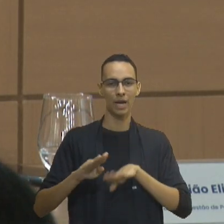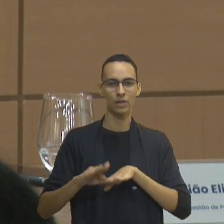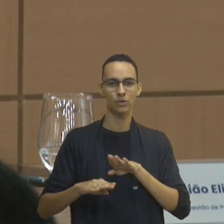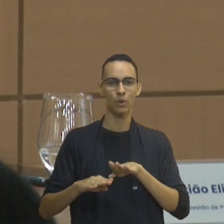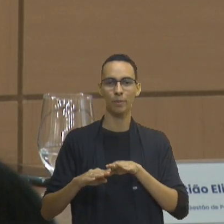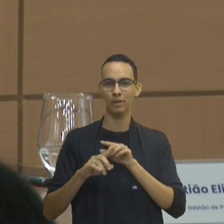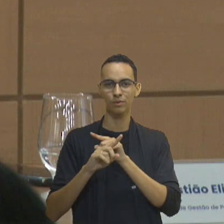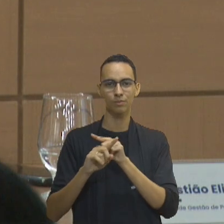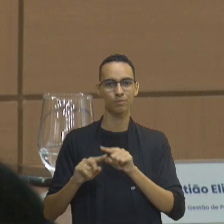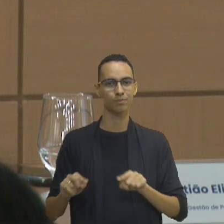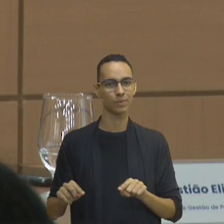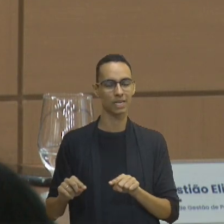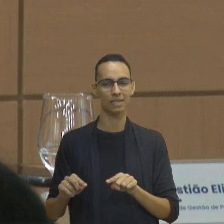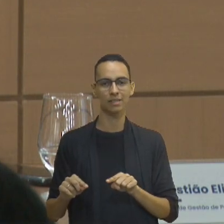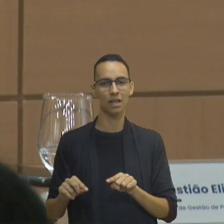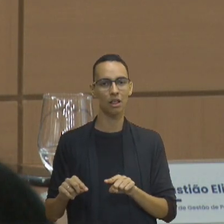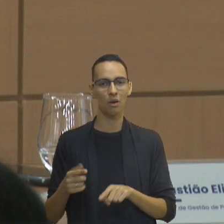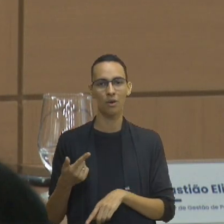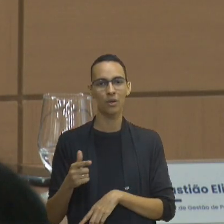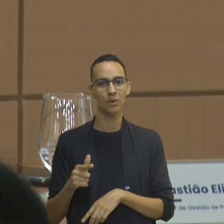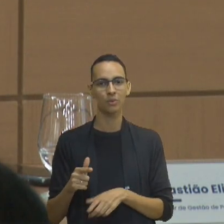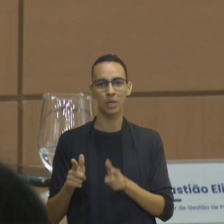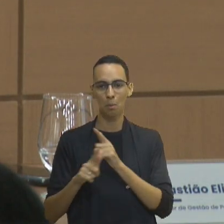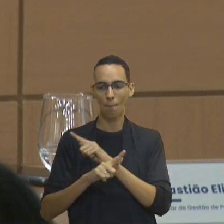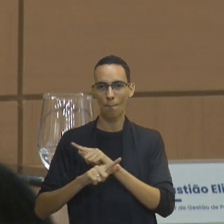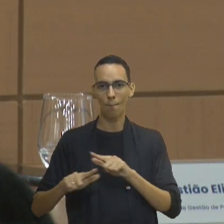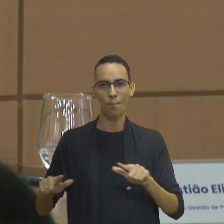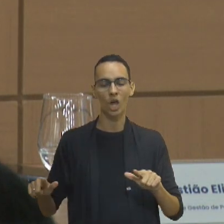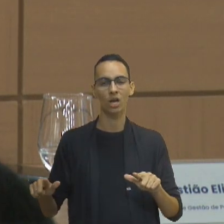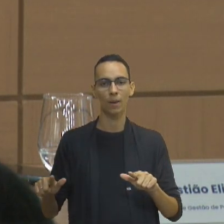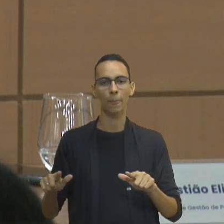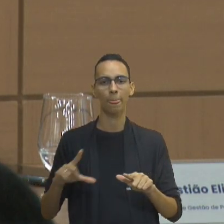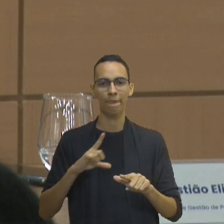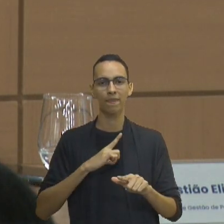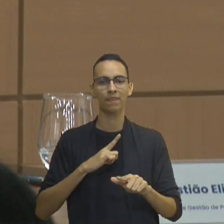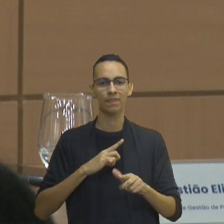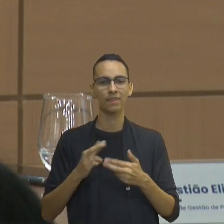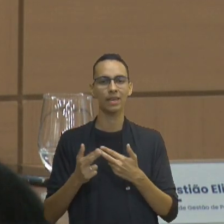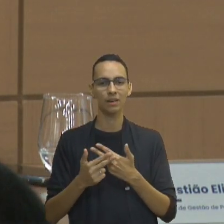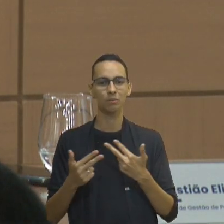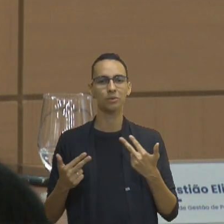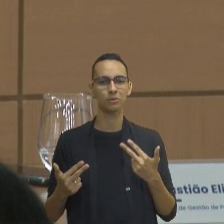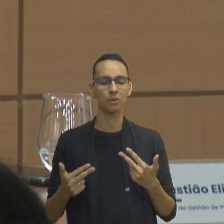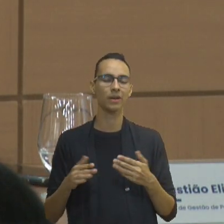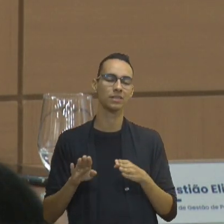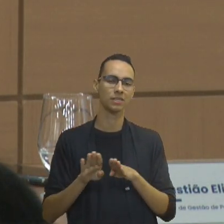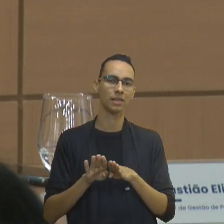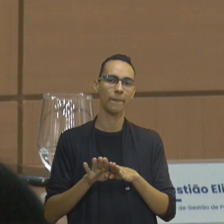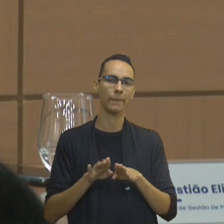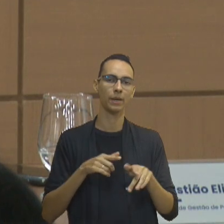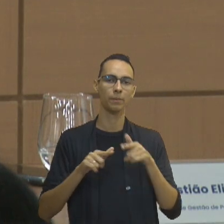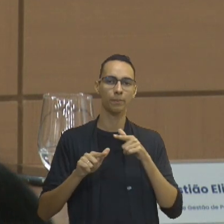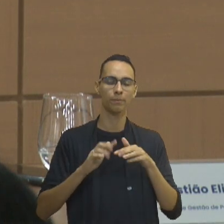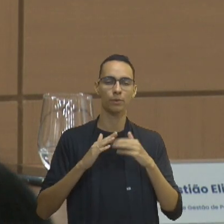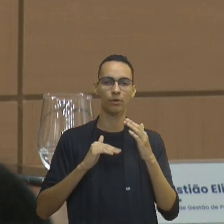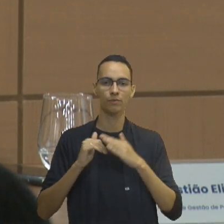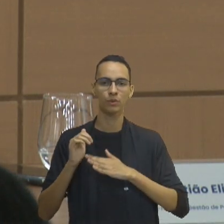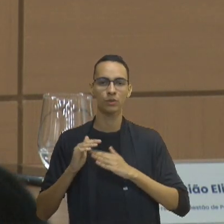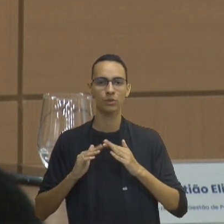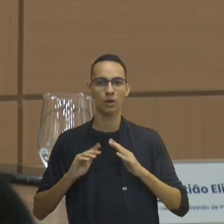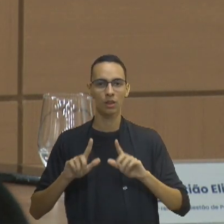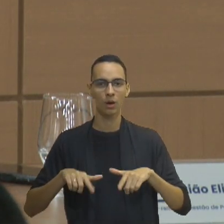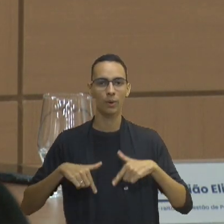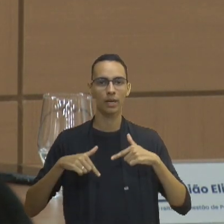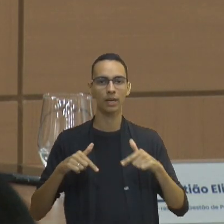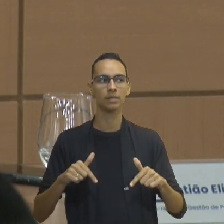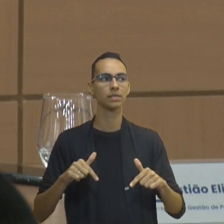extintas. A gente ainda tem alguns profissionais em atuação, certo? Mas, à medida que essas pessoas vão se aposentando, não